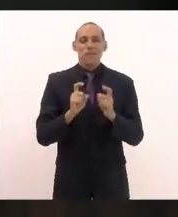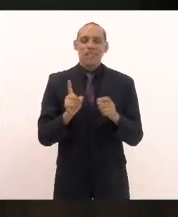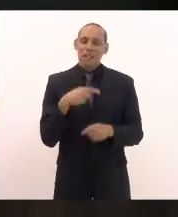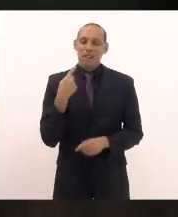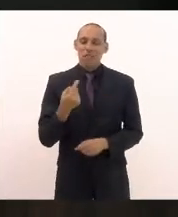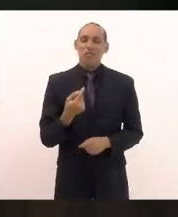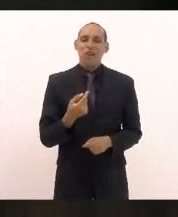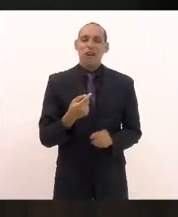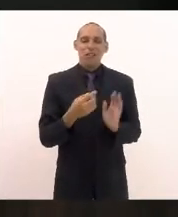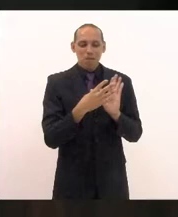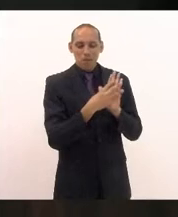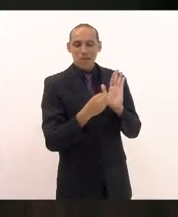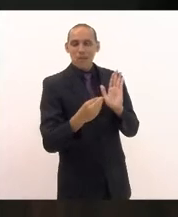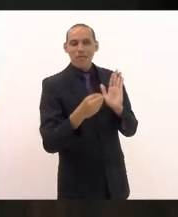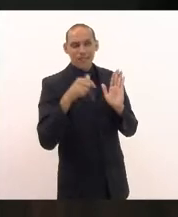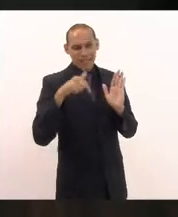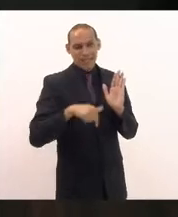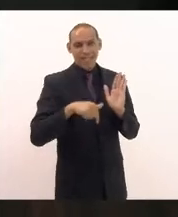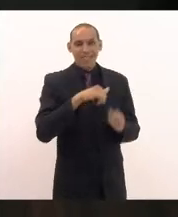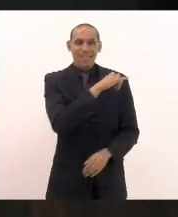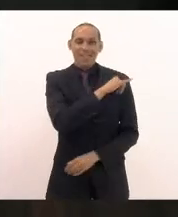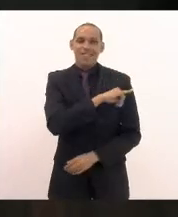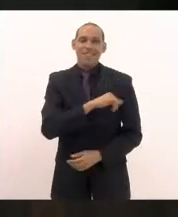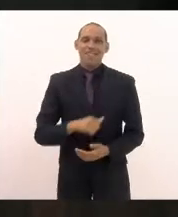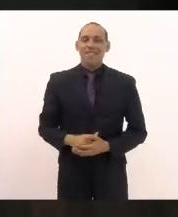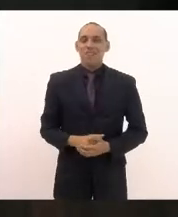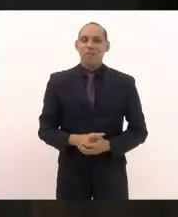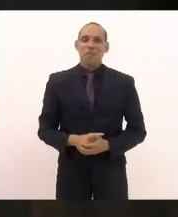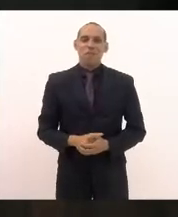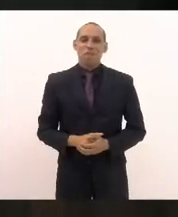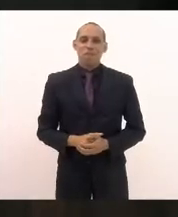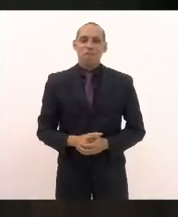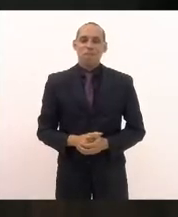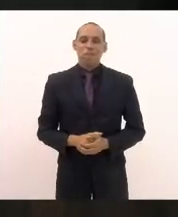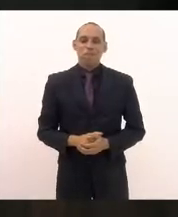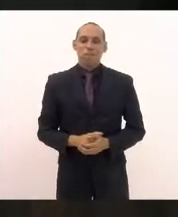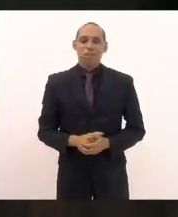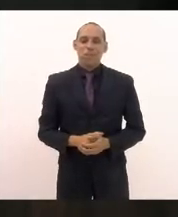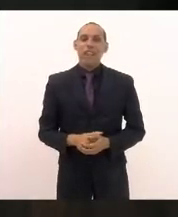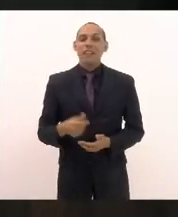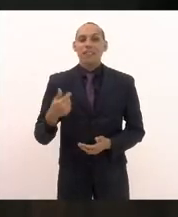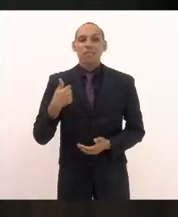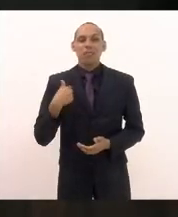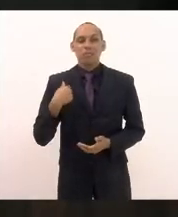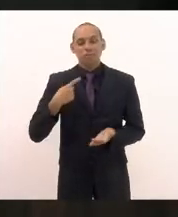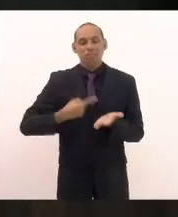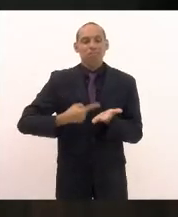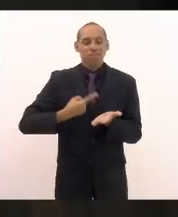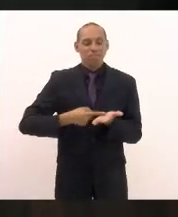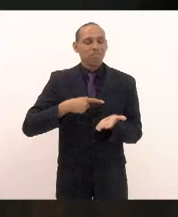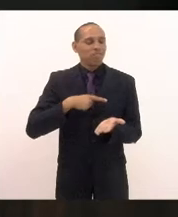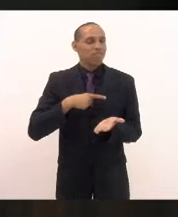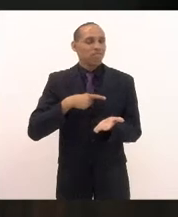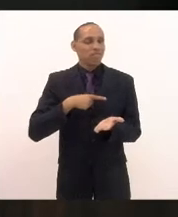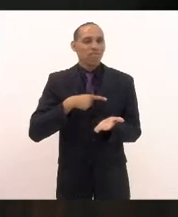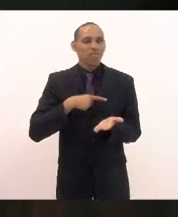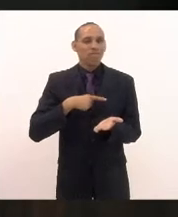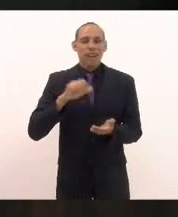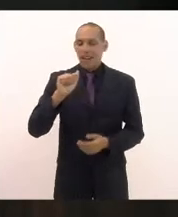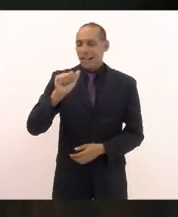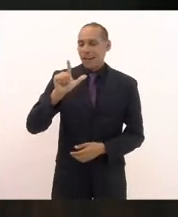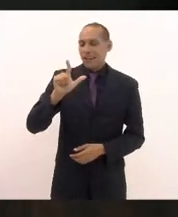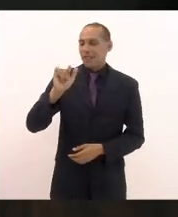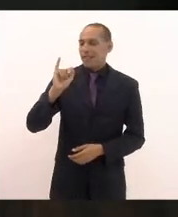aí exemplos, o Rio de Janeiro vem dando exemplos nesse sentido, e eu já reitero o compromisso da pauta. A Aline, que é a